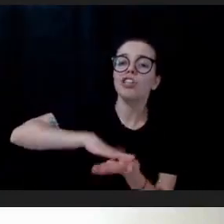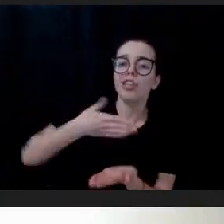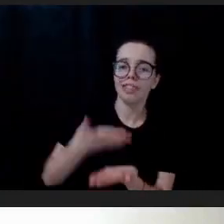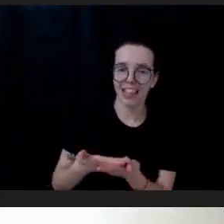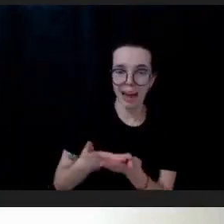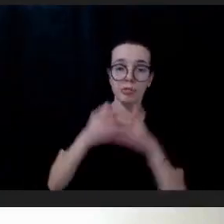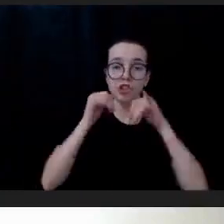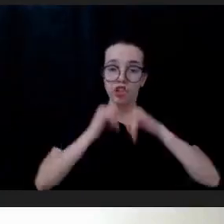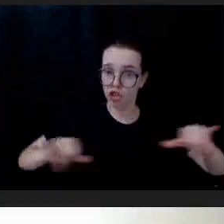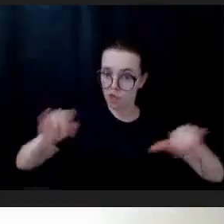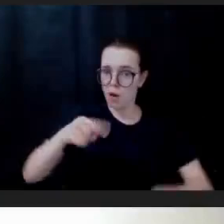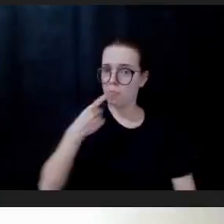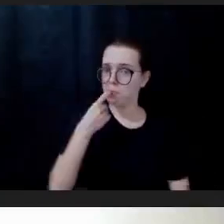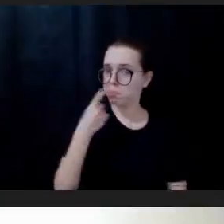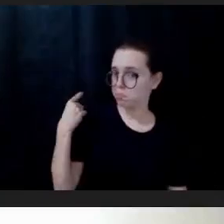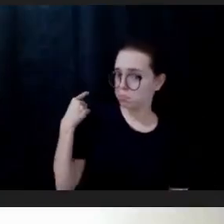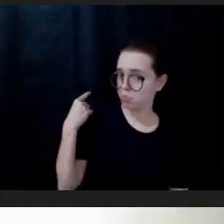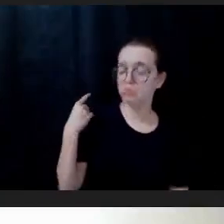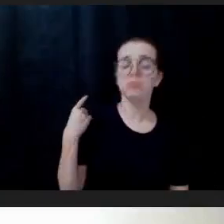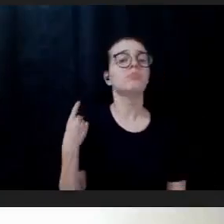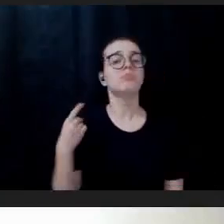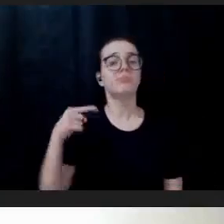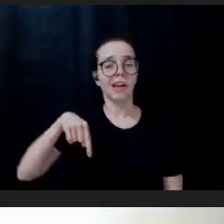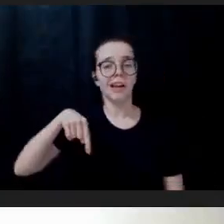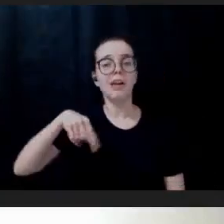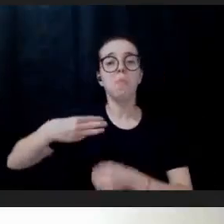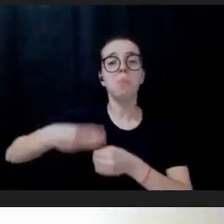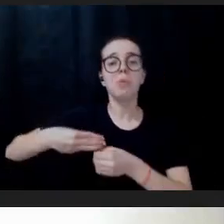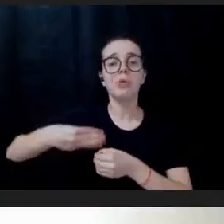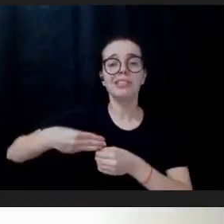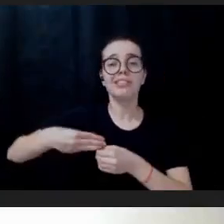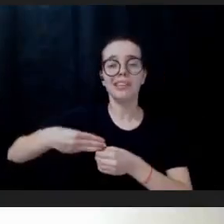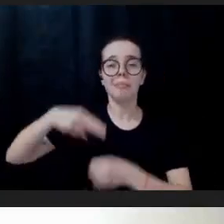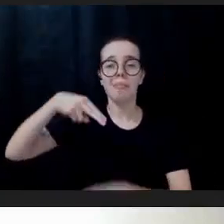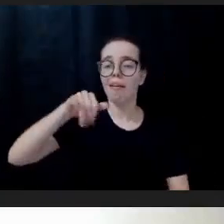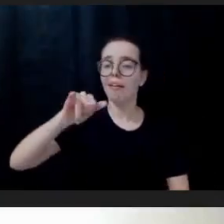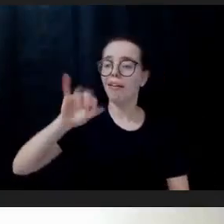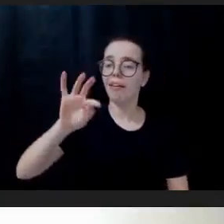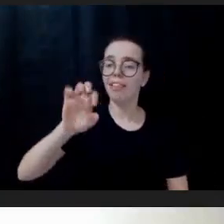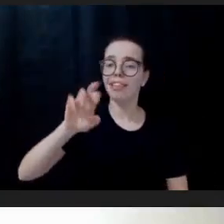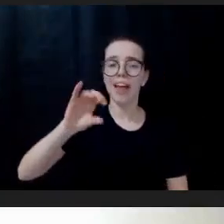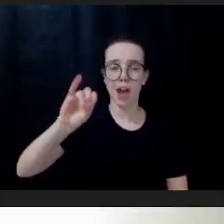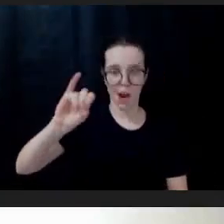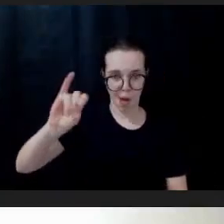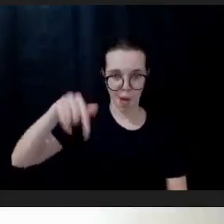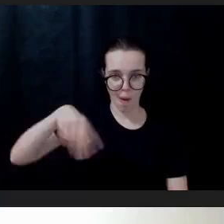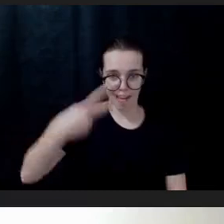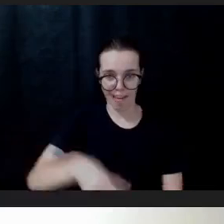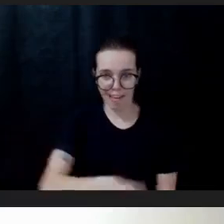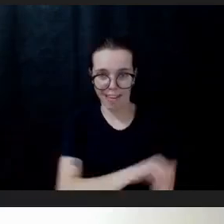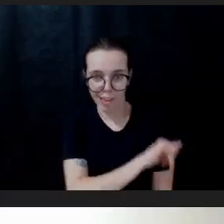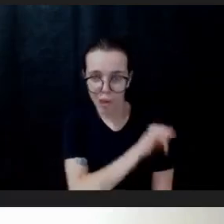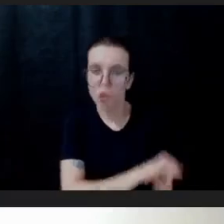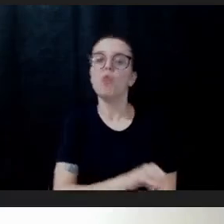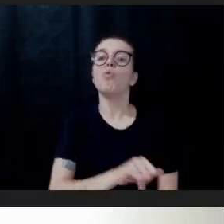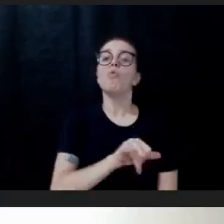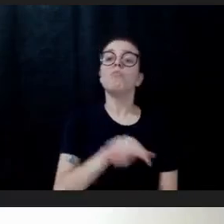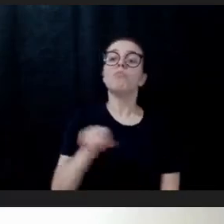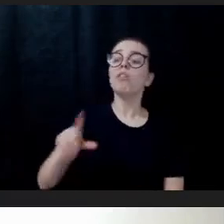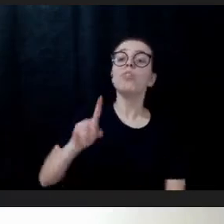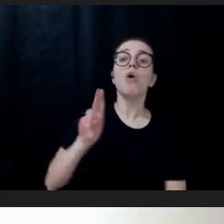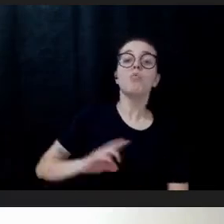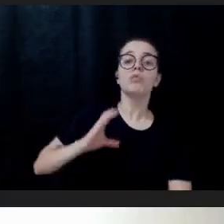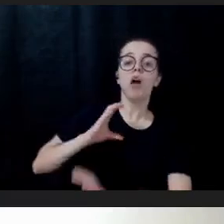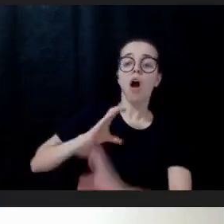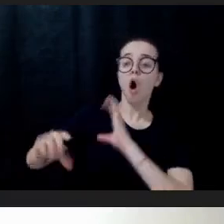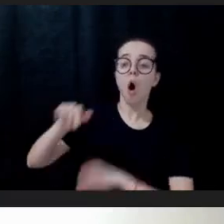semana, que no município de Niterói eles estão usando esse meio de comunicação porque não